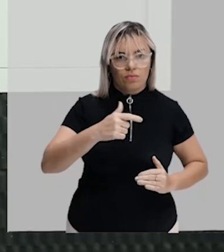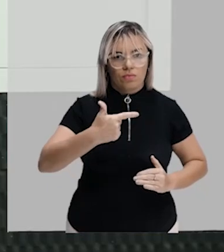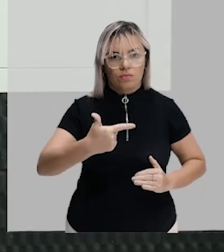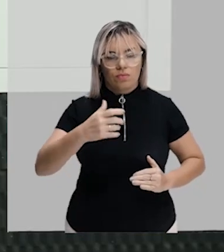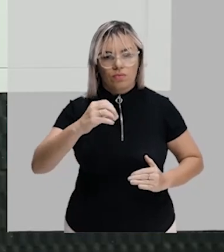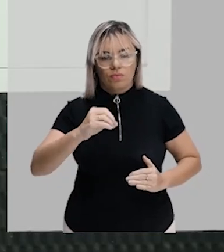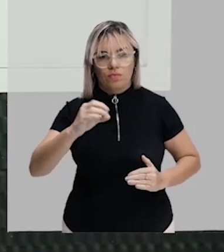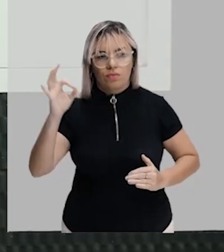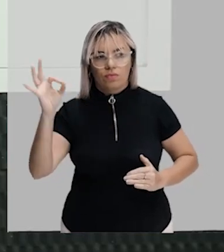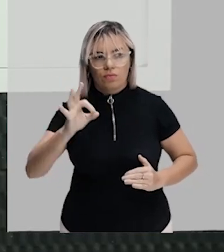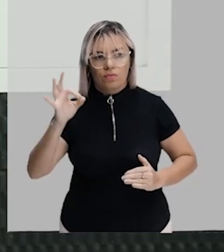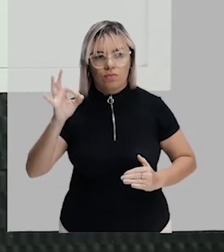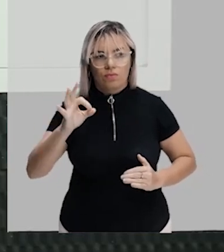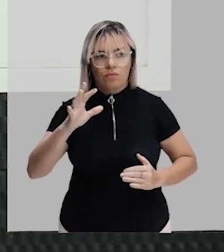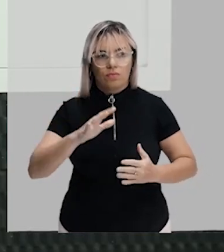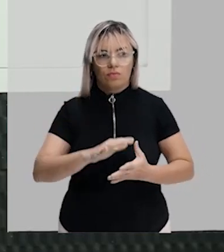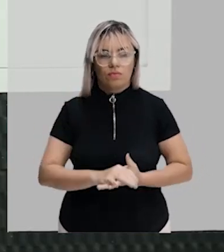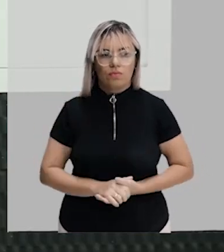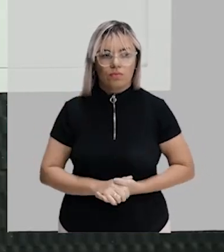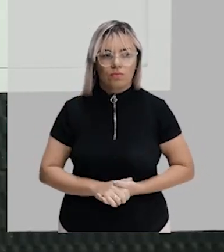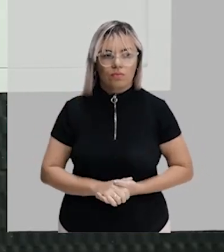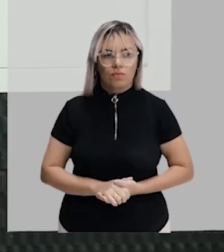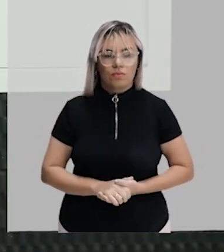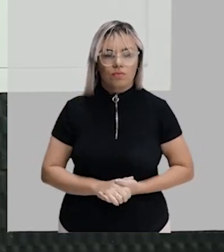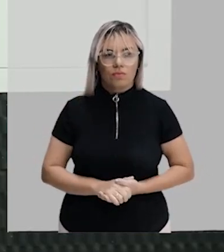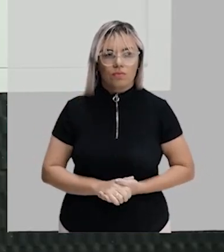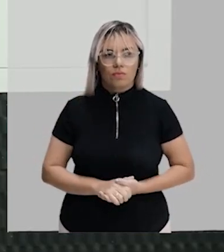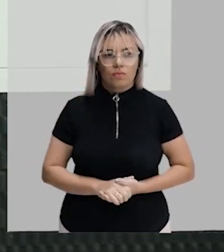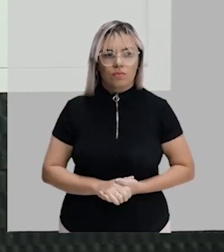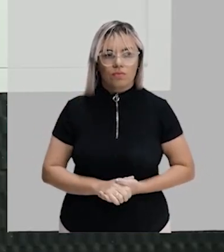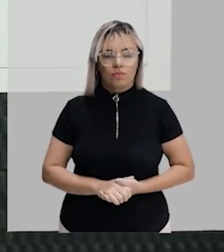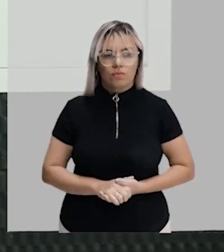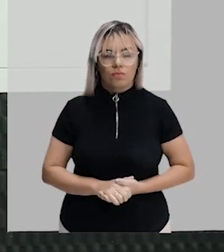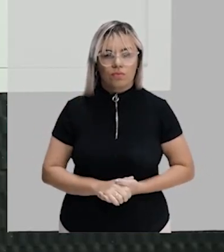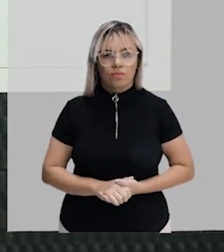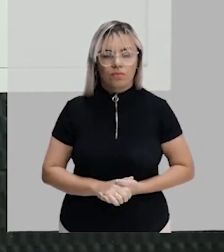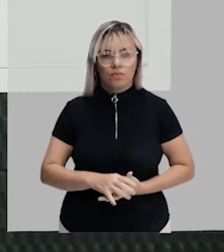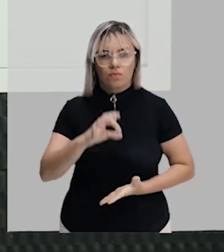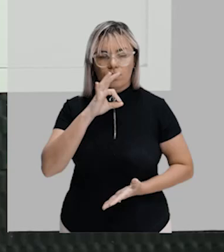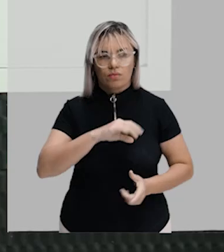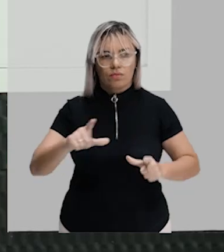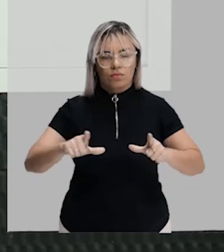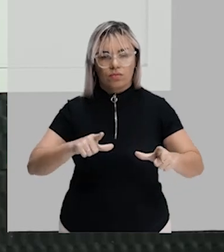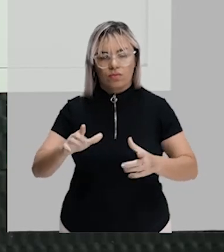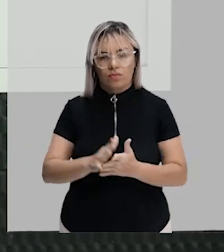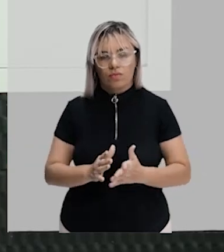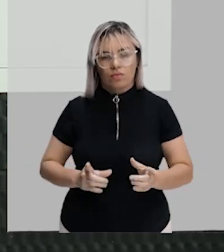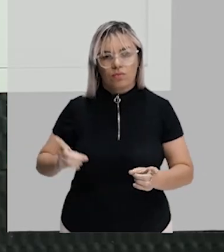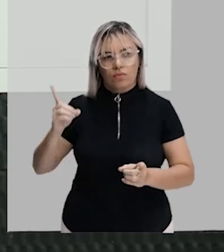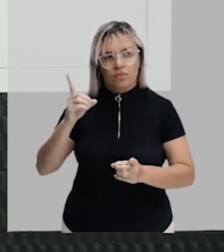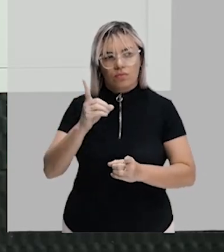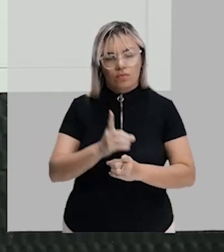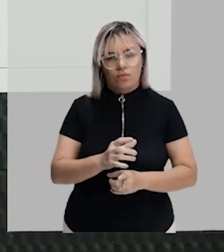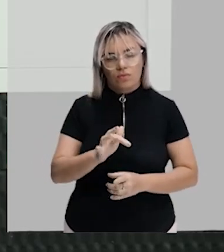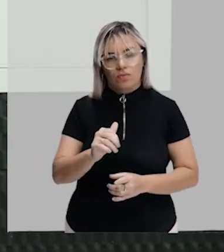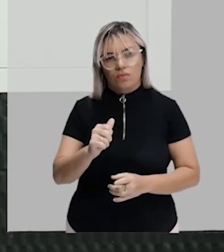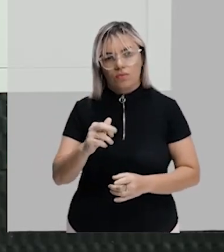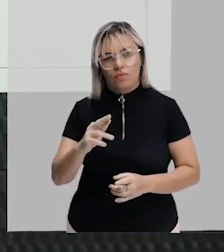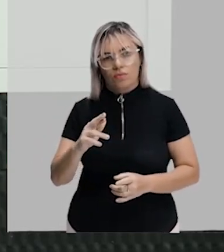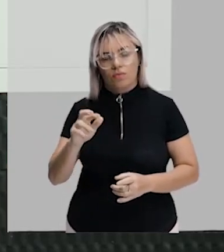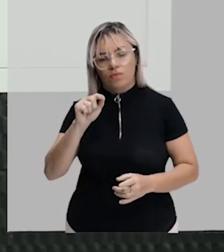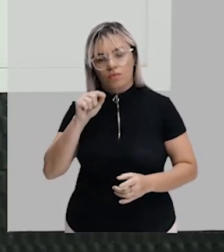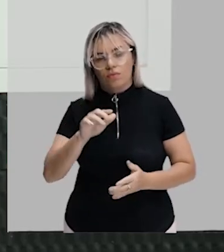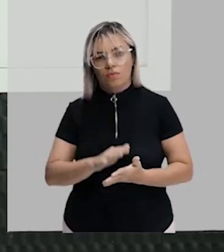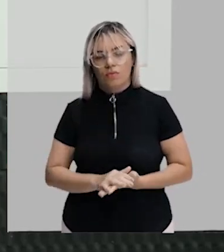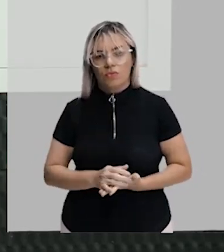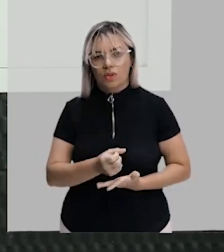Certo? O aumento vai ser igual a 20%. Descobrir aí através do fator de atualização. Tem